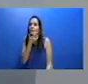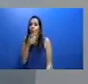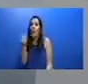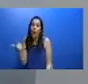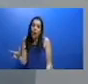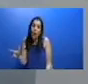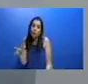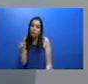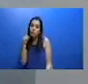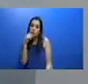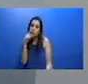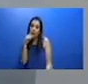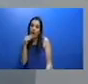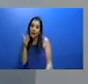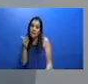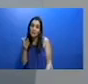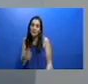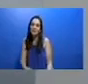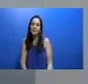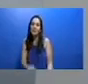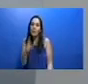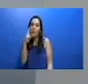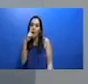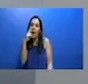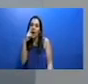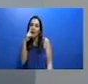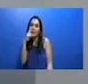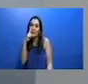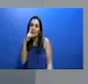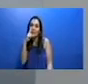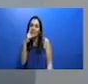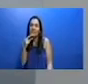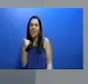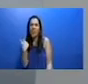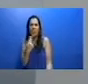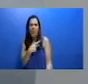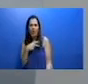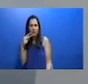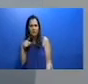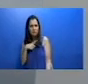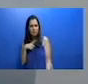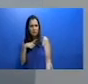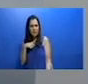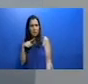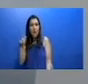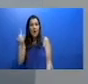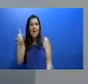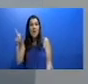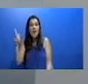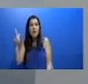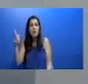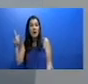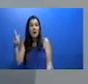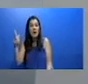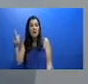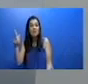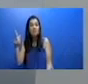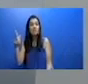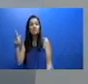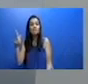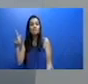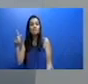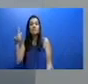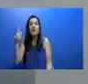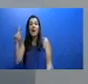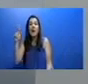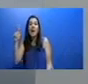bem. Mas nós, no pacote, nós temos aqui gramas, né? Quilogramas, né? Então,